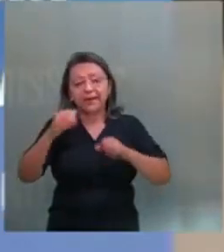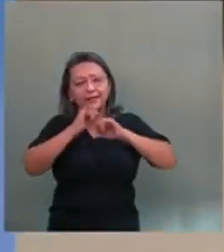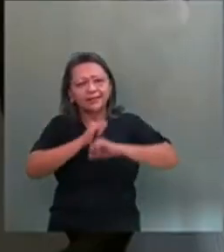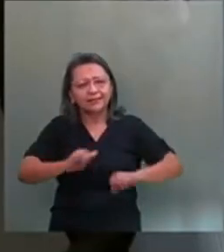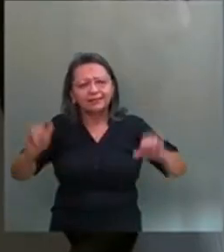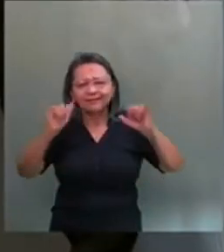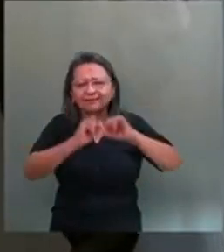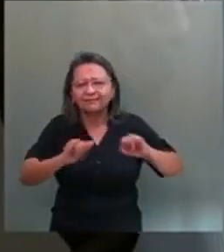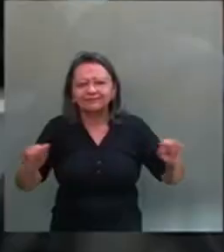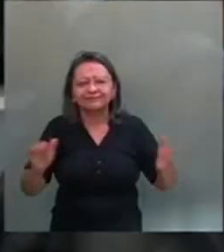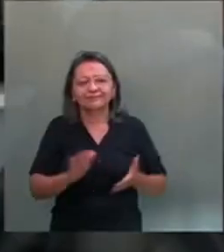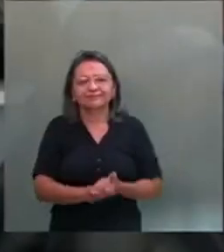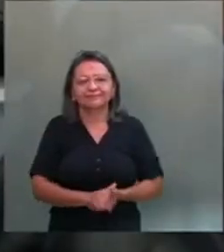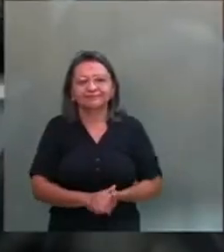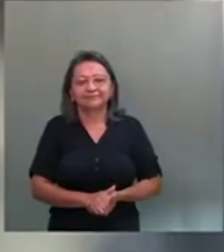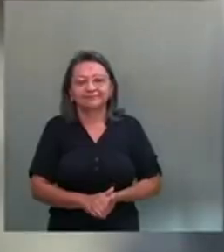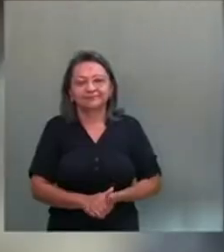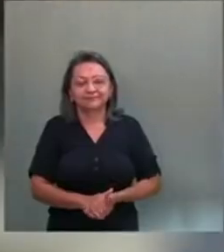notícias.